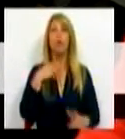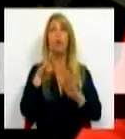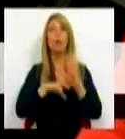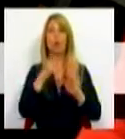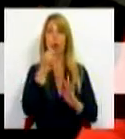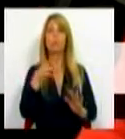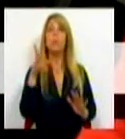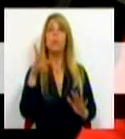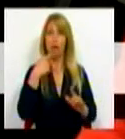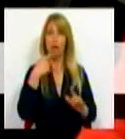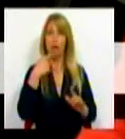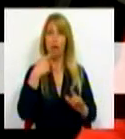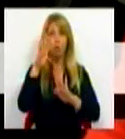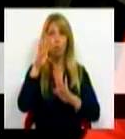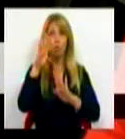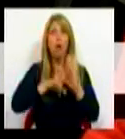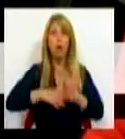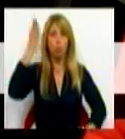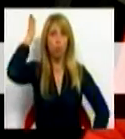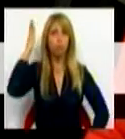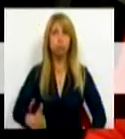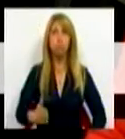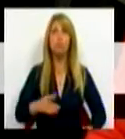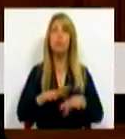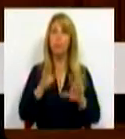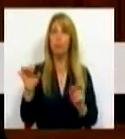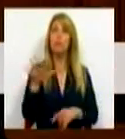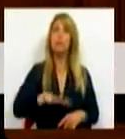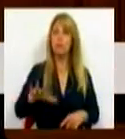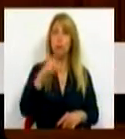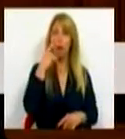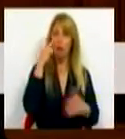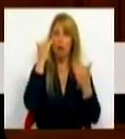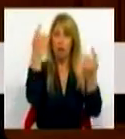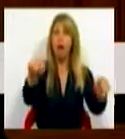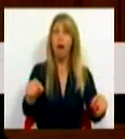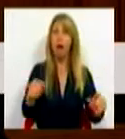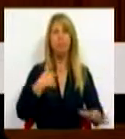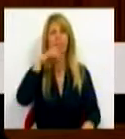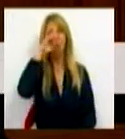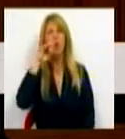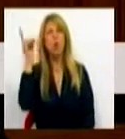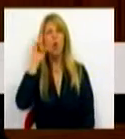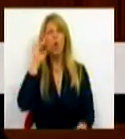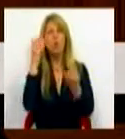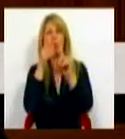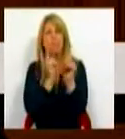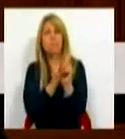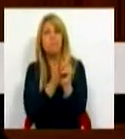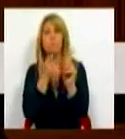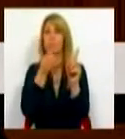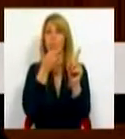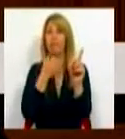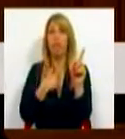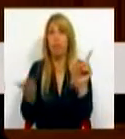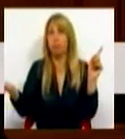duro sobre esta situação. Tem conhecimento desse relatório e dessa carta para a CMVM? Não me recordo em concreto desse que está a referir.